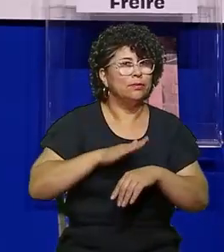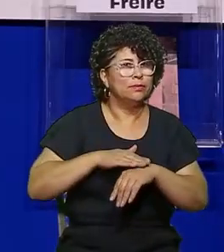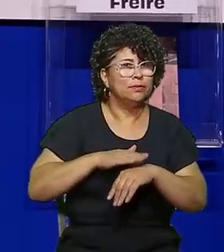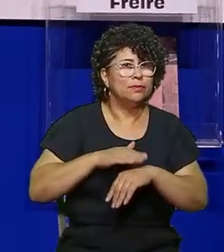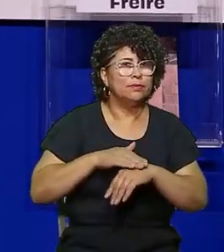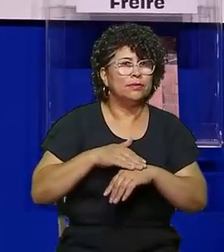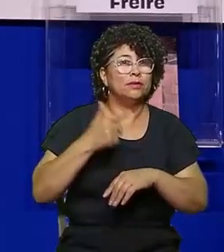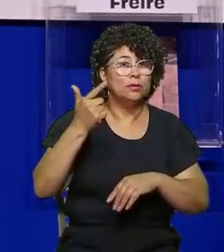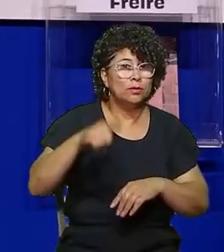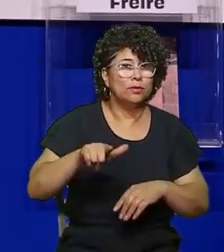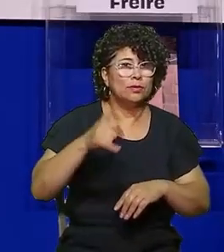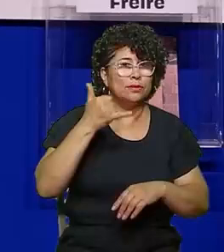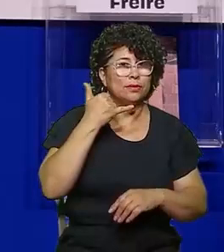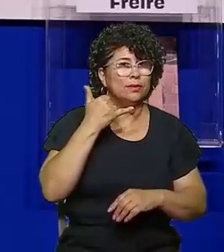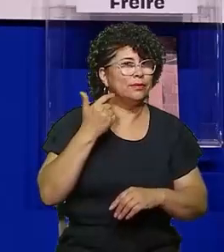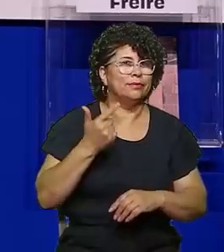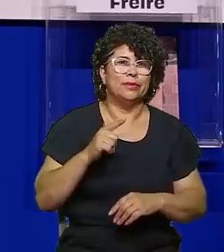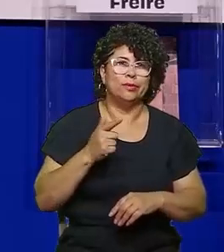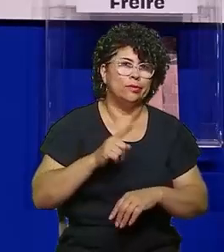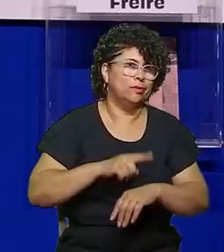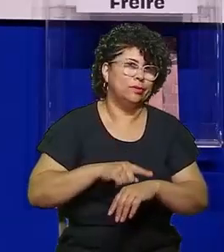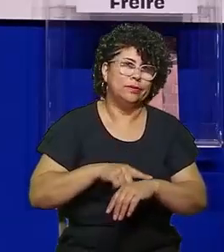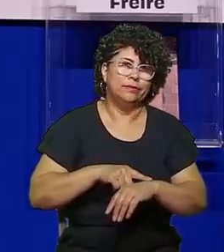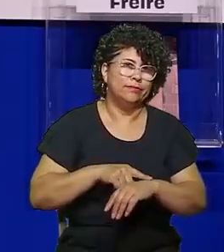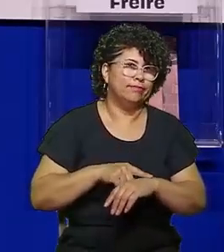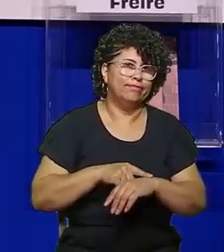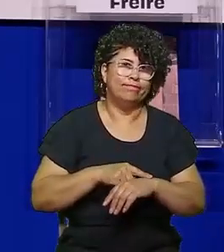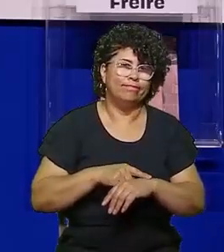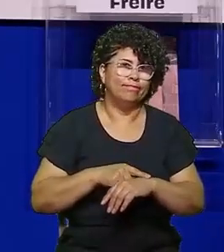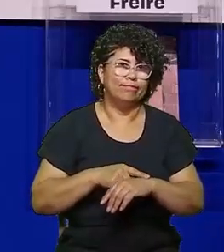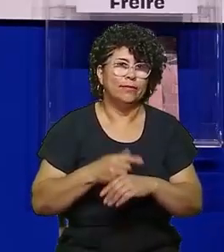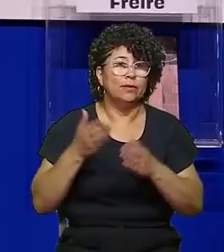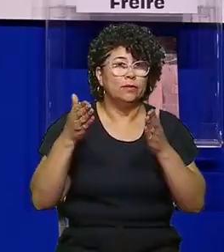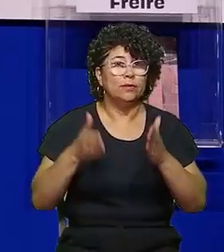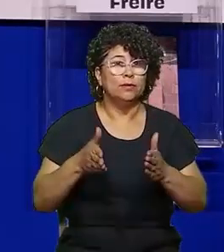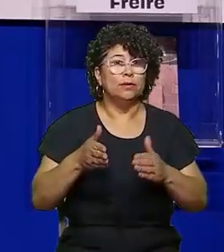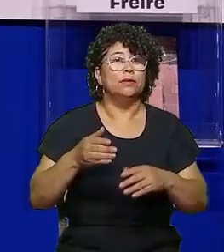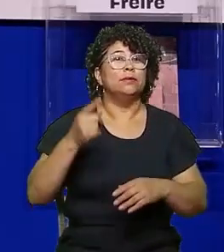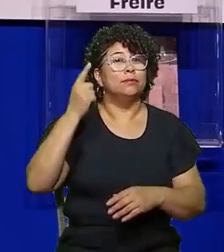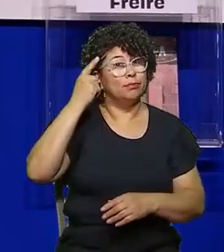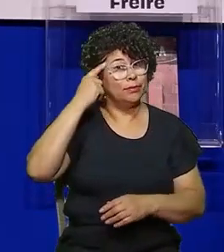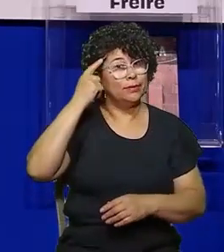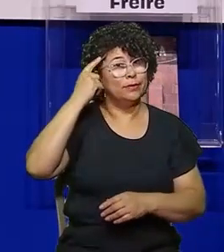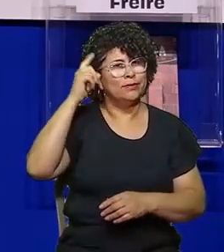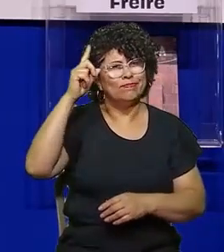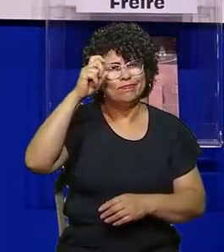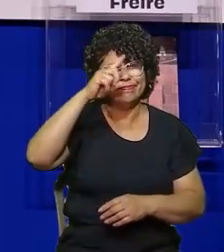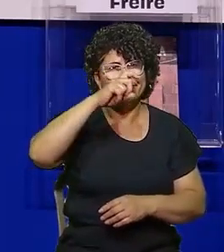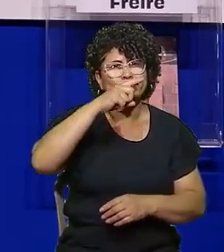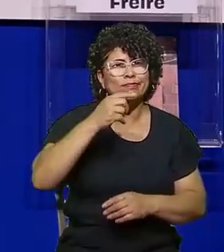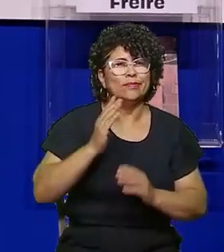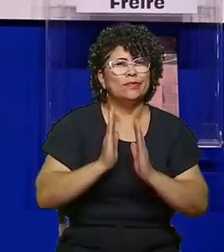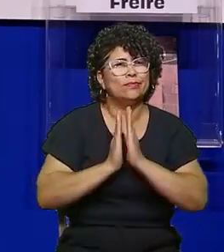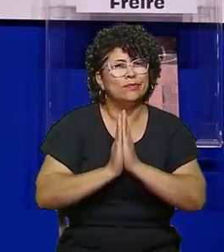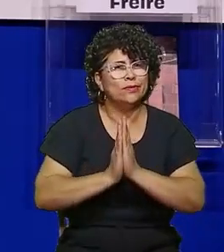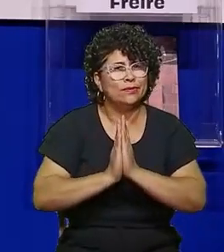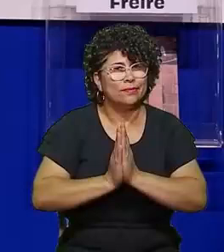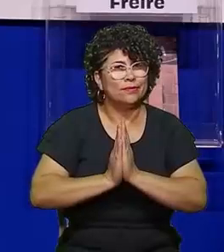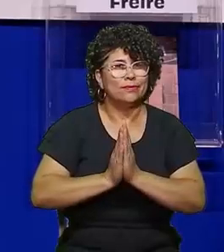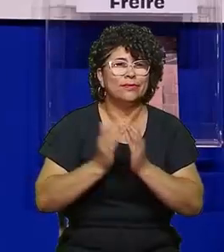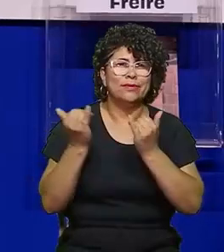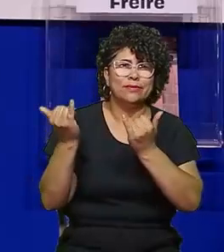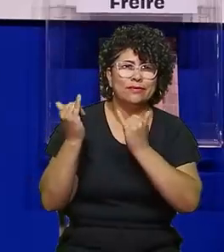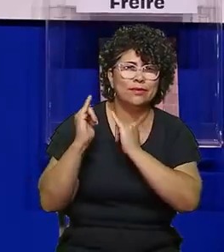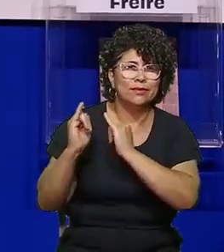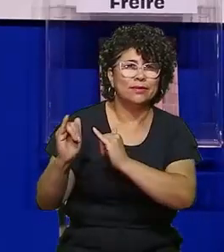ele ainda não chegou. E eu comecei a achar que seria difícil, até o momento em que eu disse, olha, por favor, diga a ele